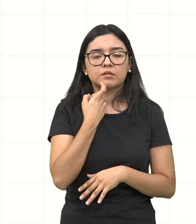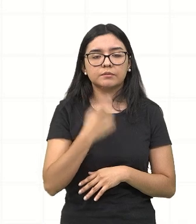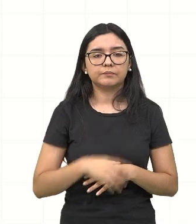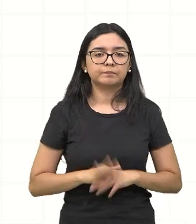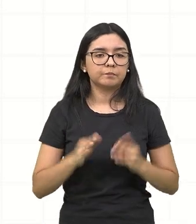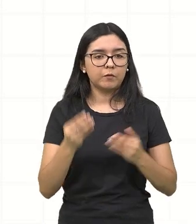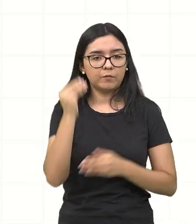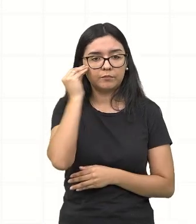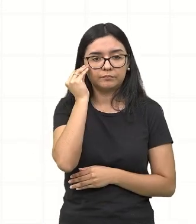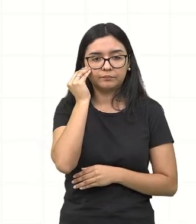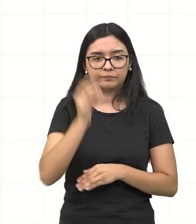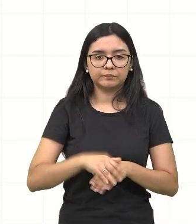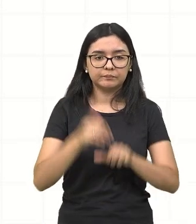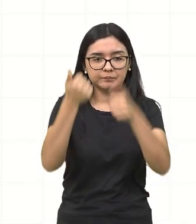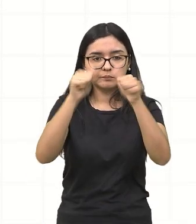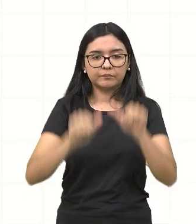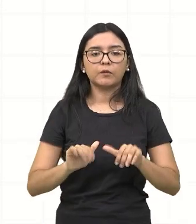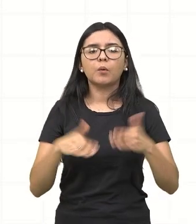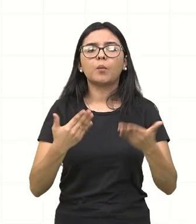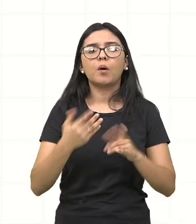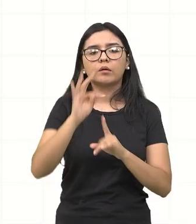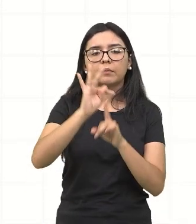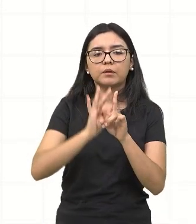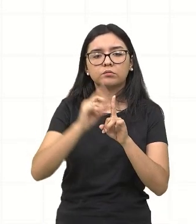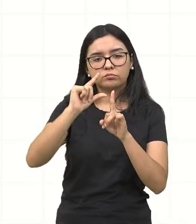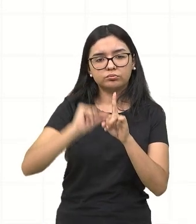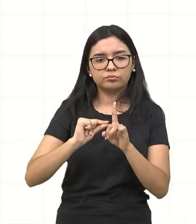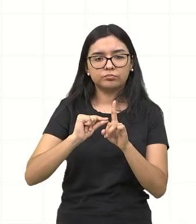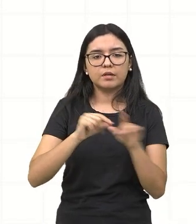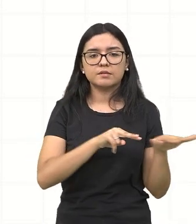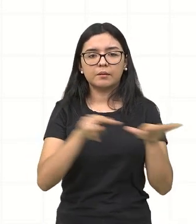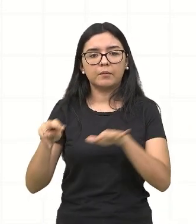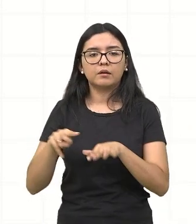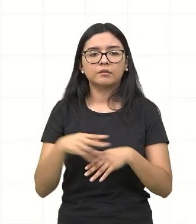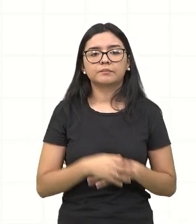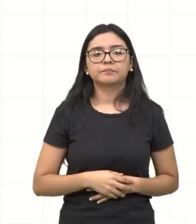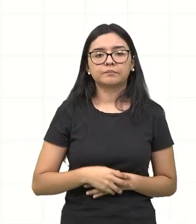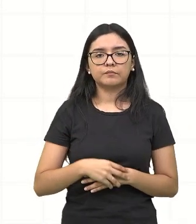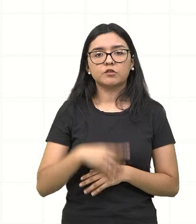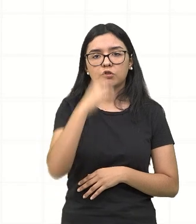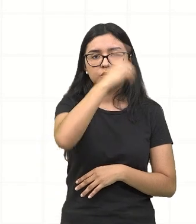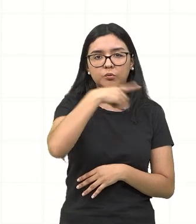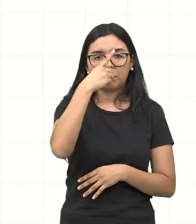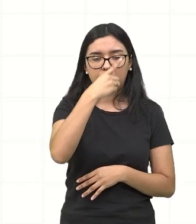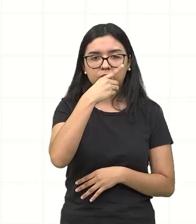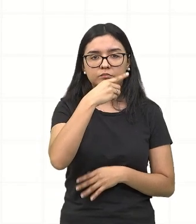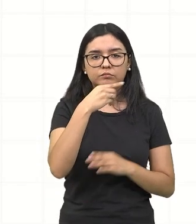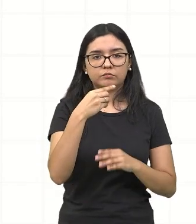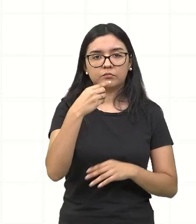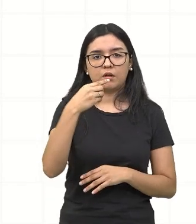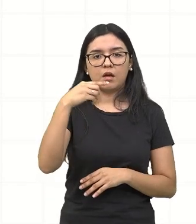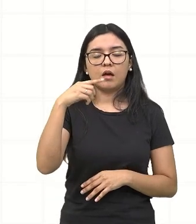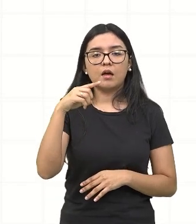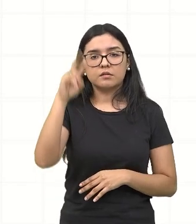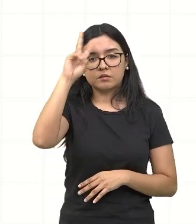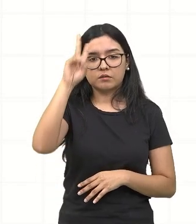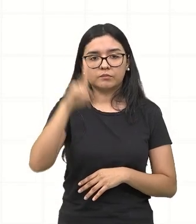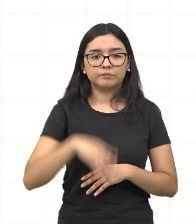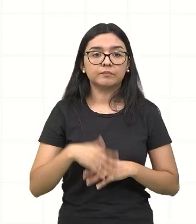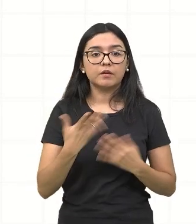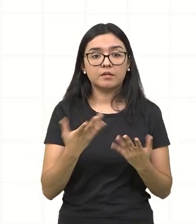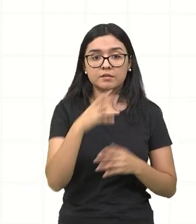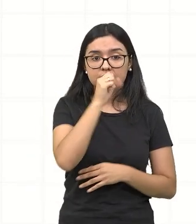diagrama. Qual seria a menor temperatura prevista? Perceba que no sábado nós temos